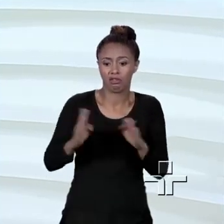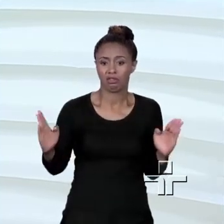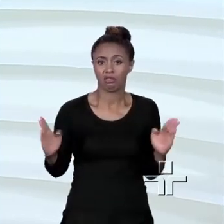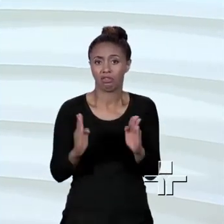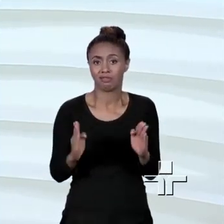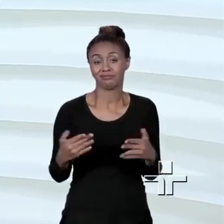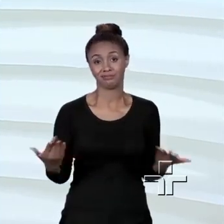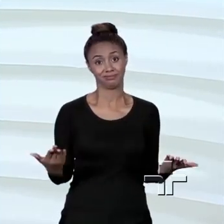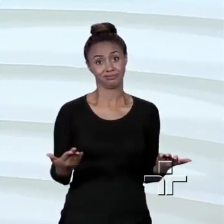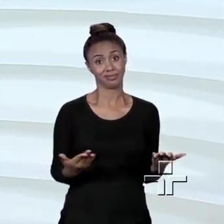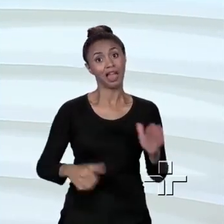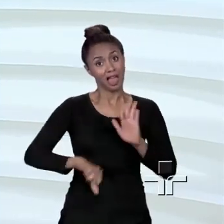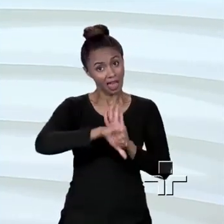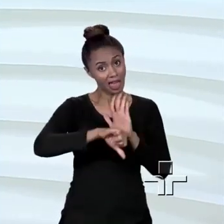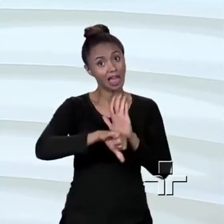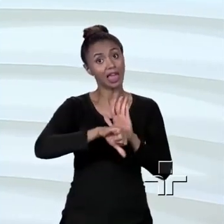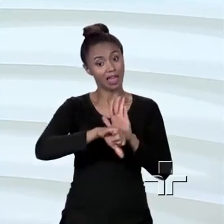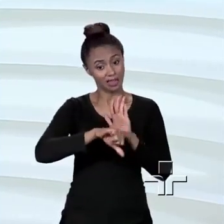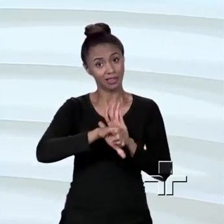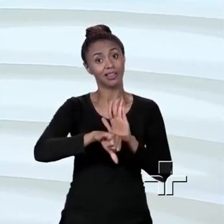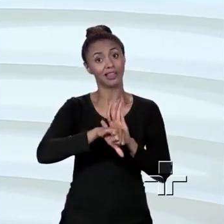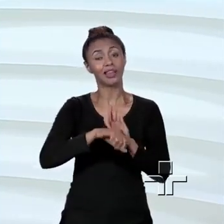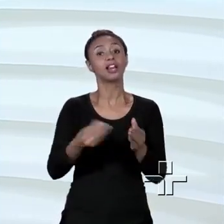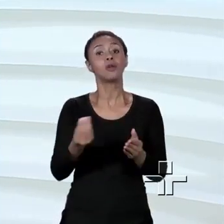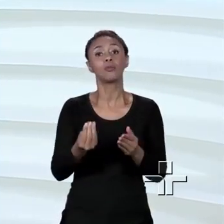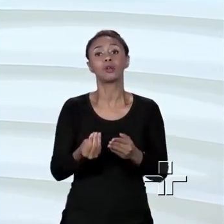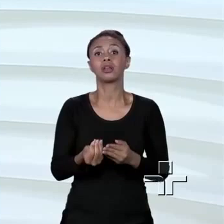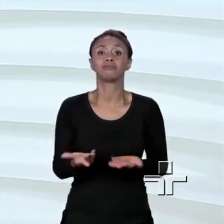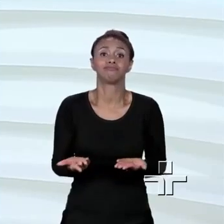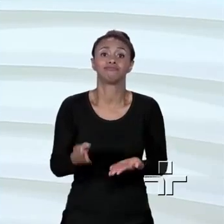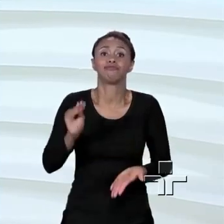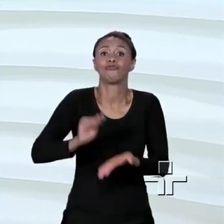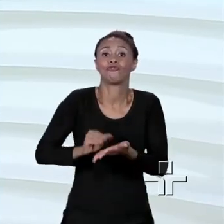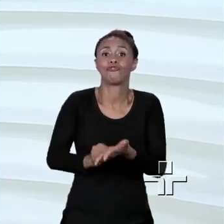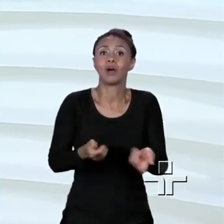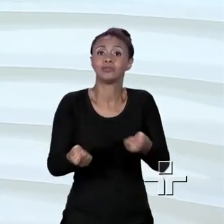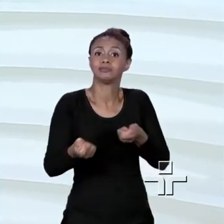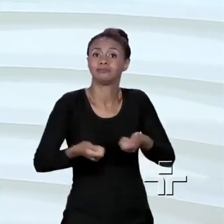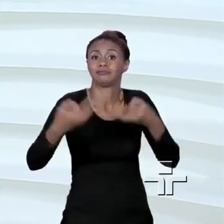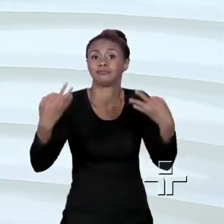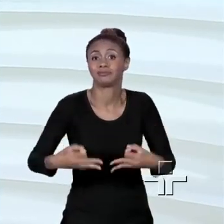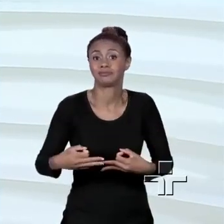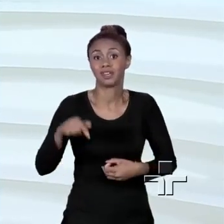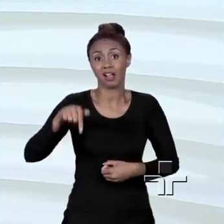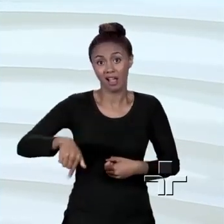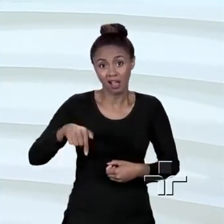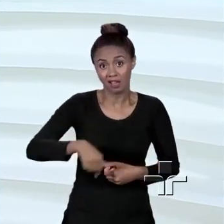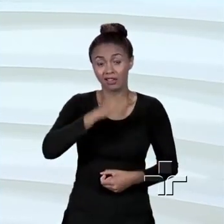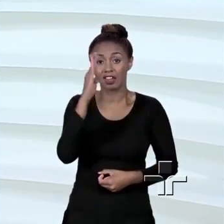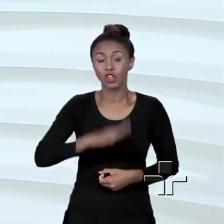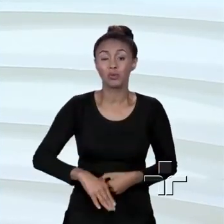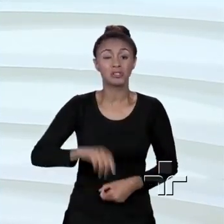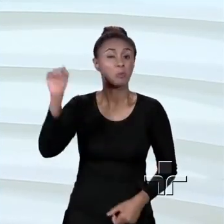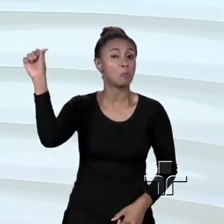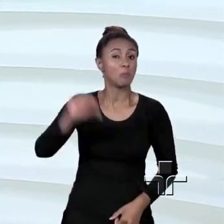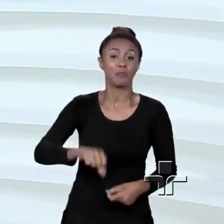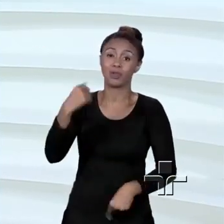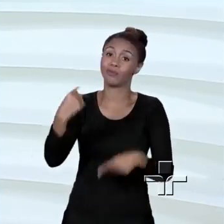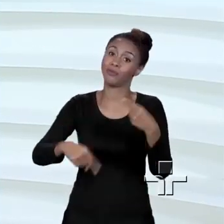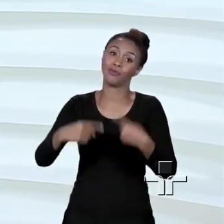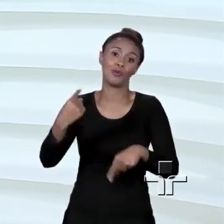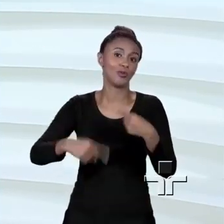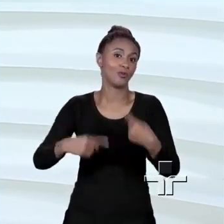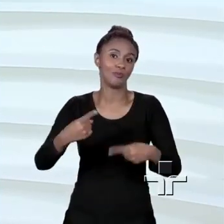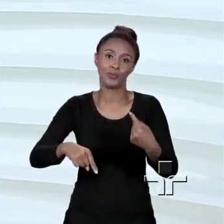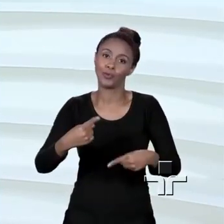crimes cometidos numa falta de gestão, porque a gente tem uma das piores políticas de dispensação de órteses e